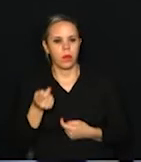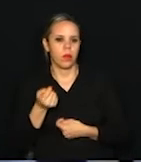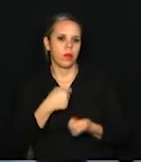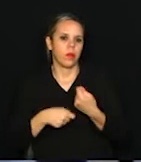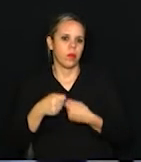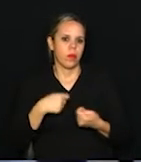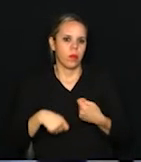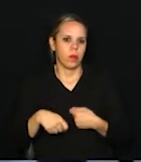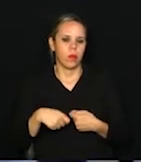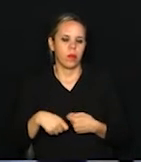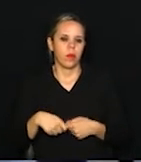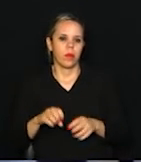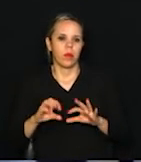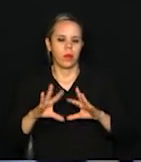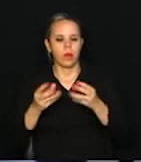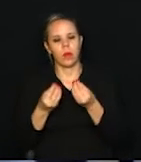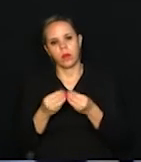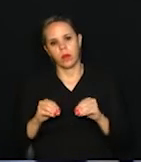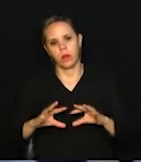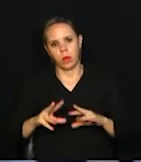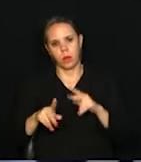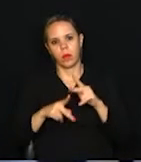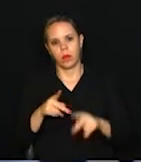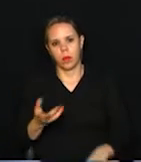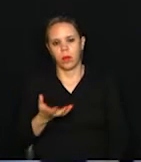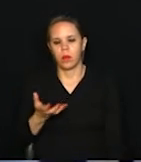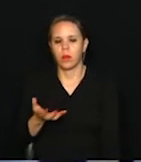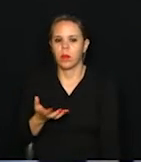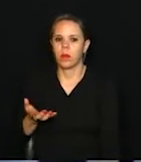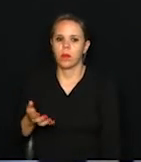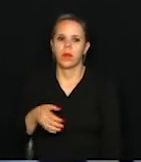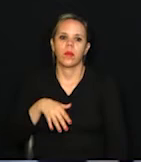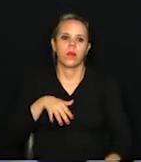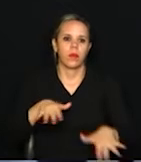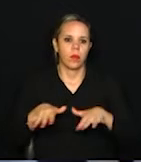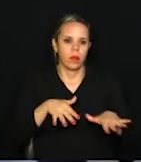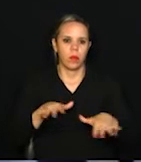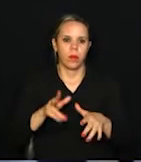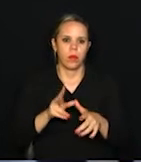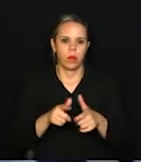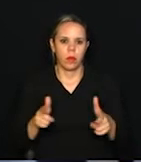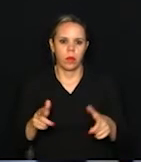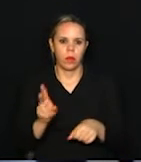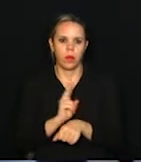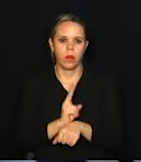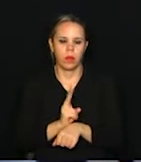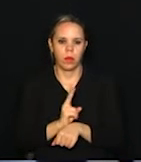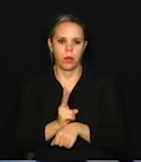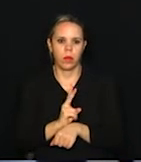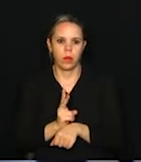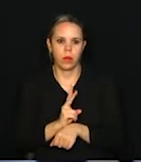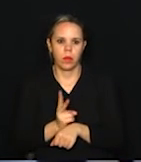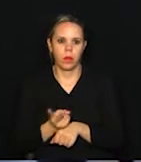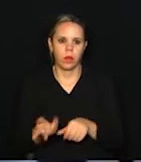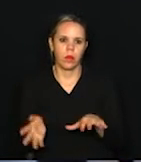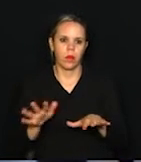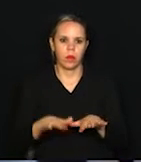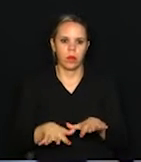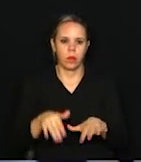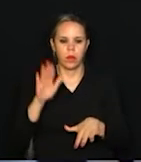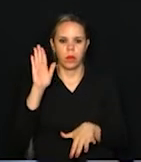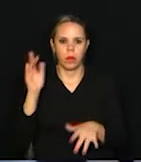economia, afeta a todos, né? Nós queremos uma mobilidade cada vez mais segura, mais inclusiva e